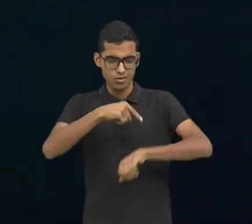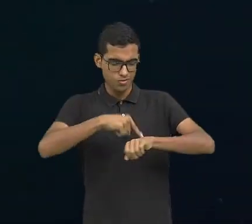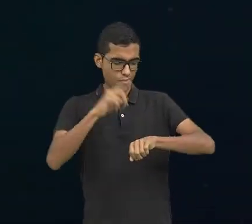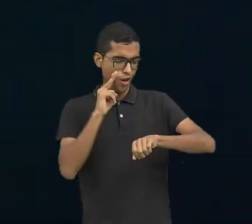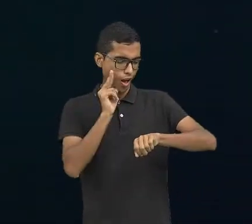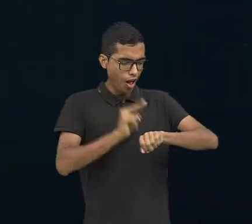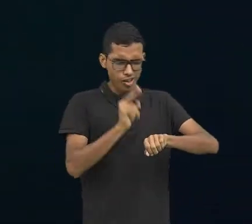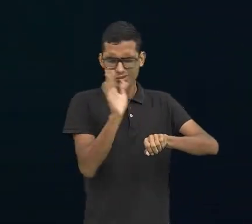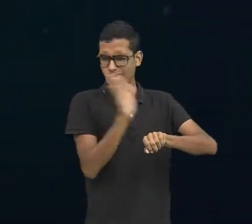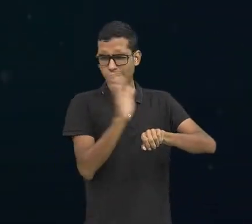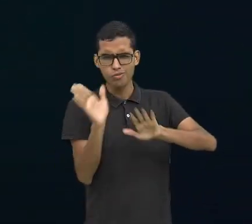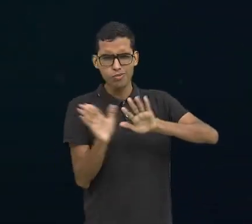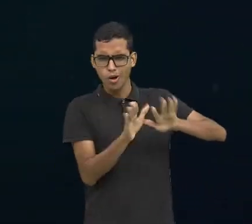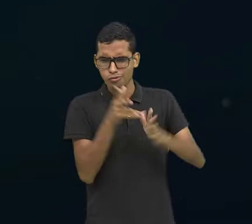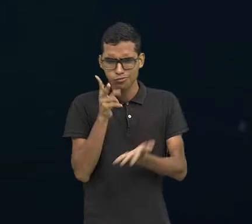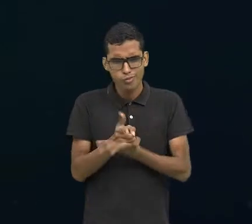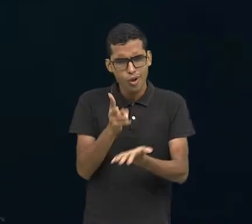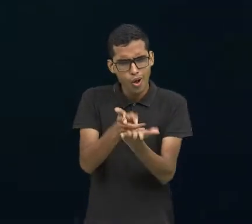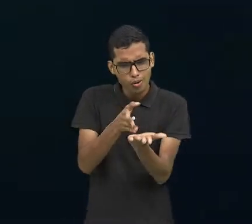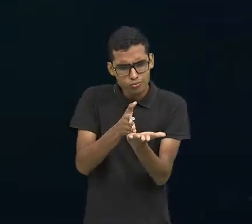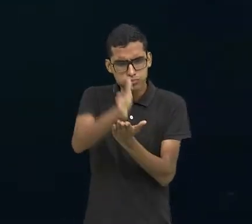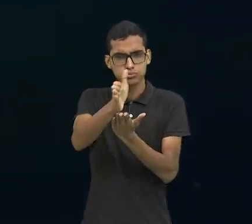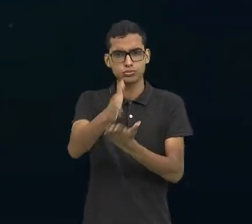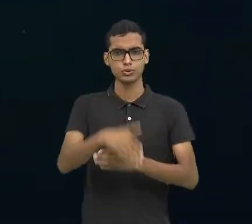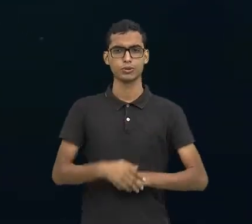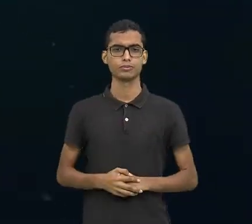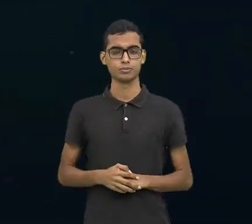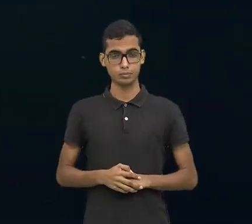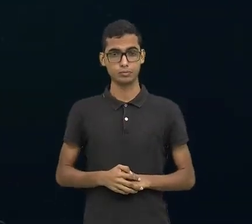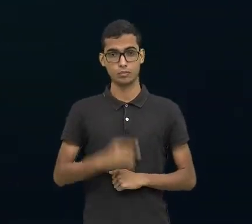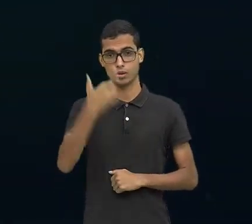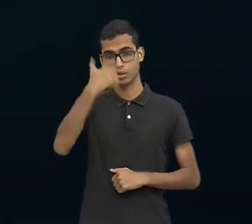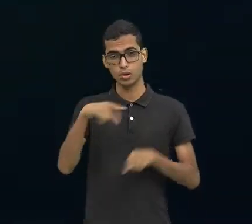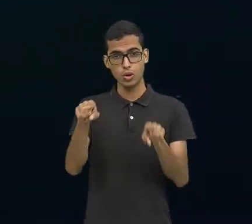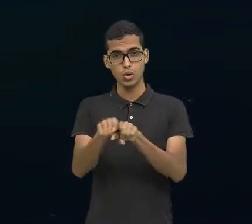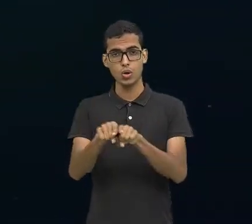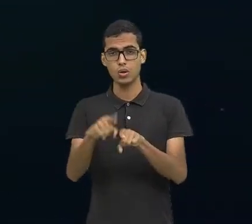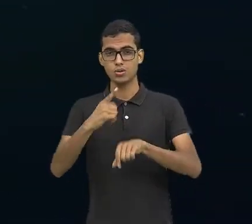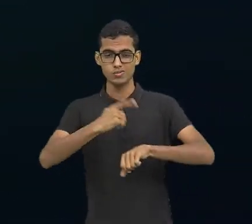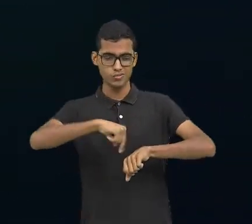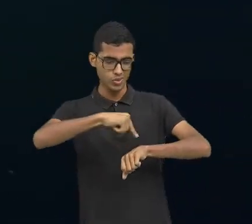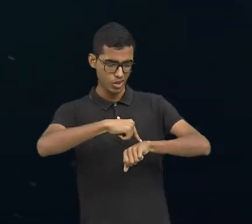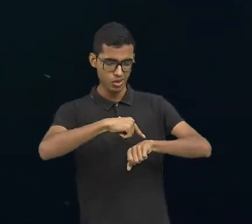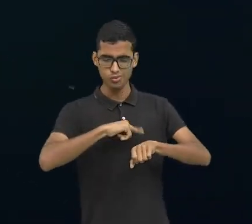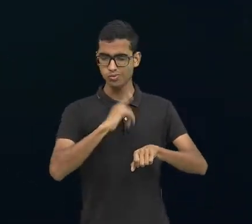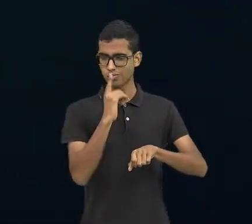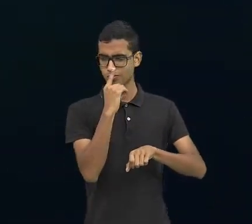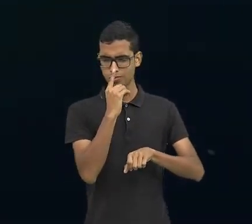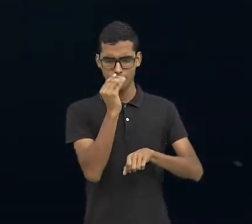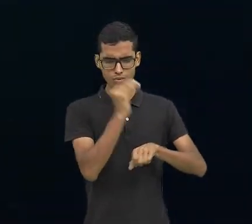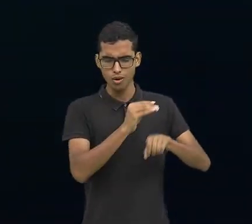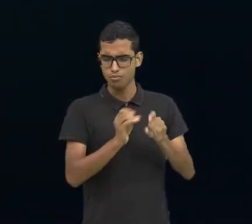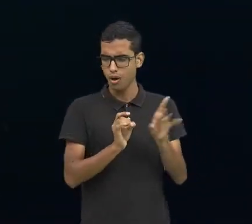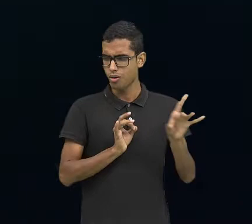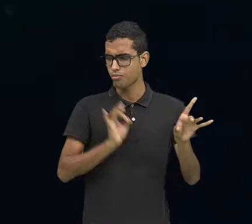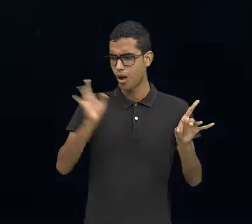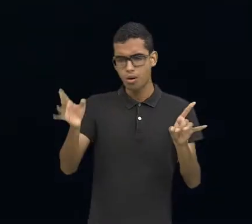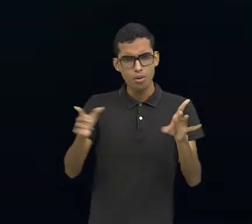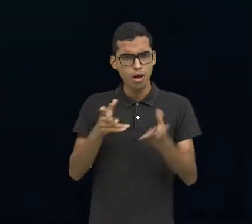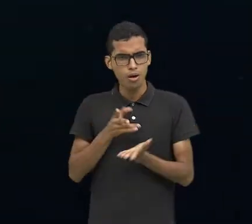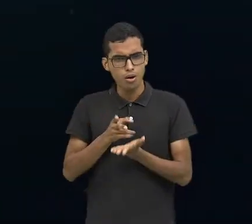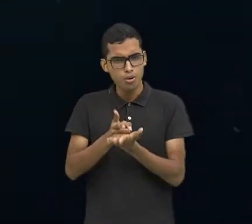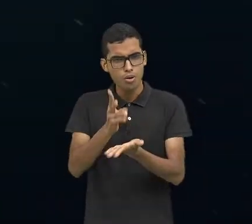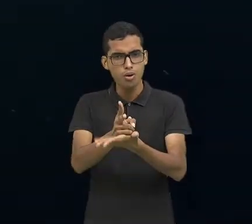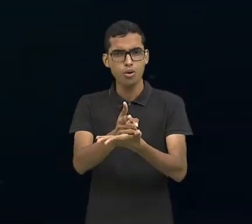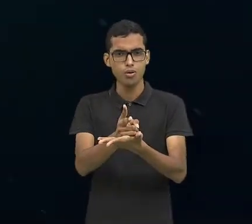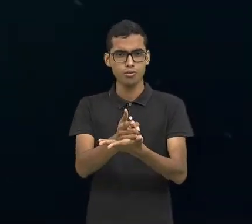relógio, seguia sempre em frente. E iria jogando pelo caminho a casca dourada e inútil